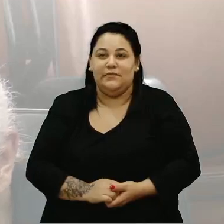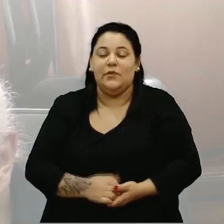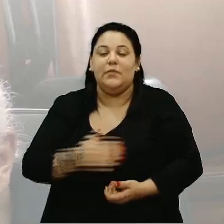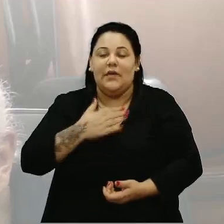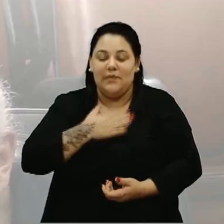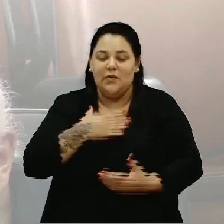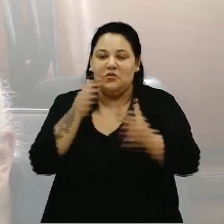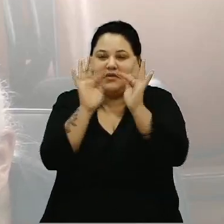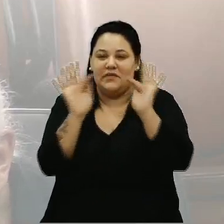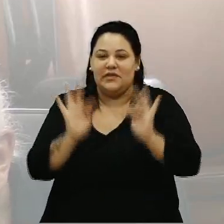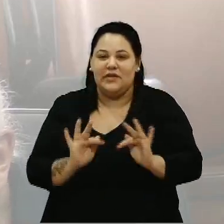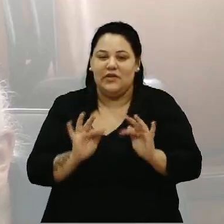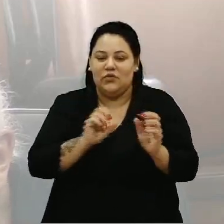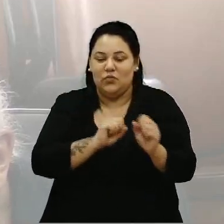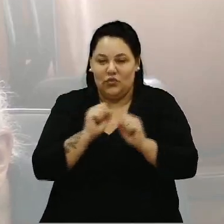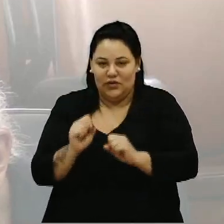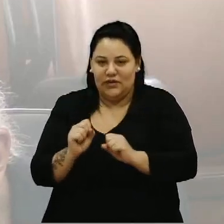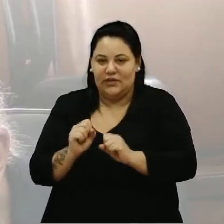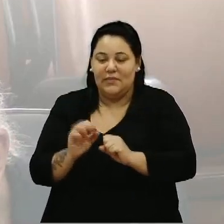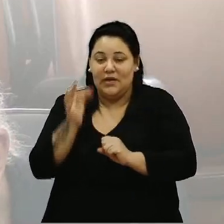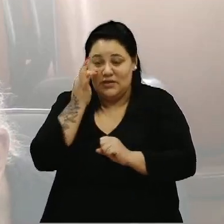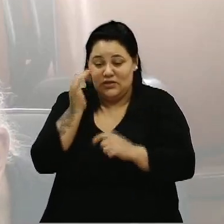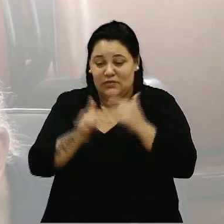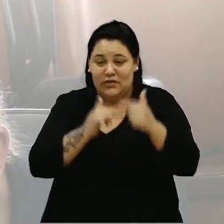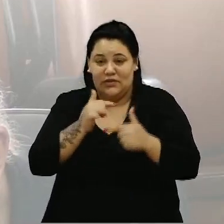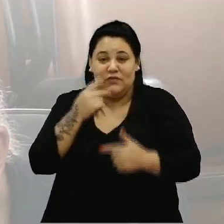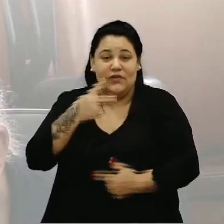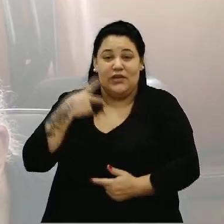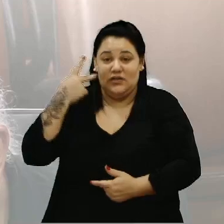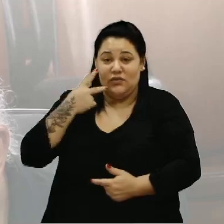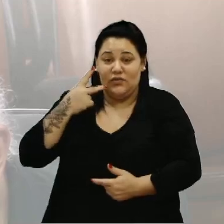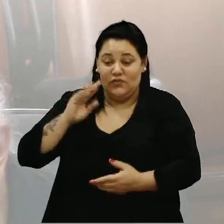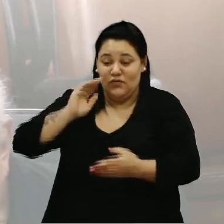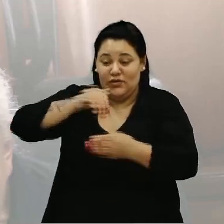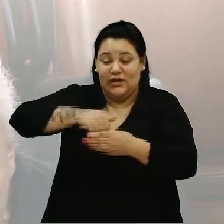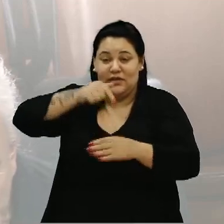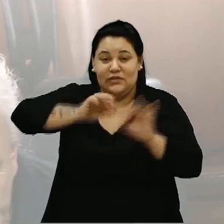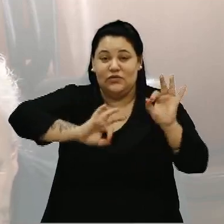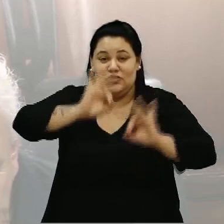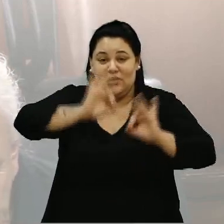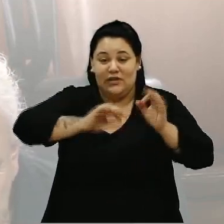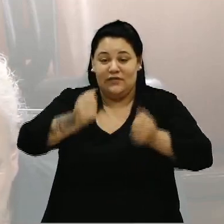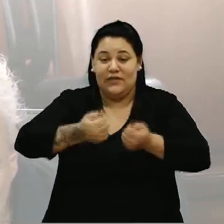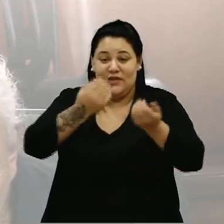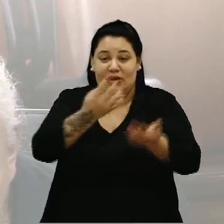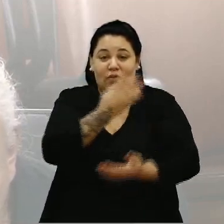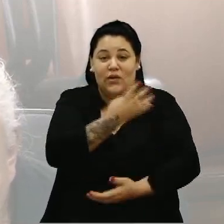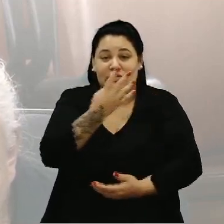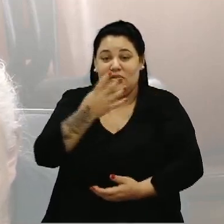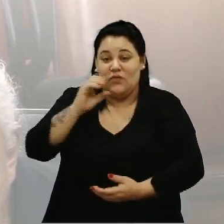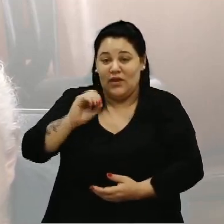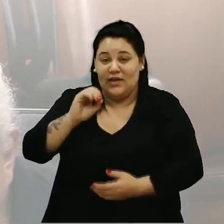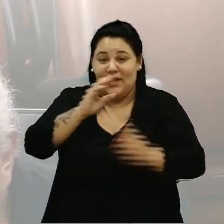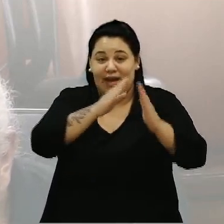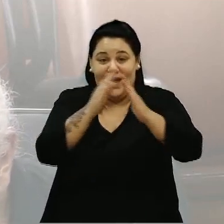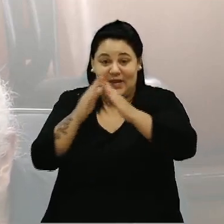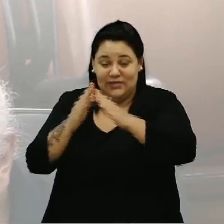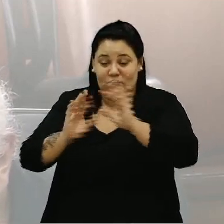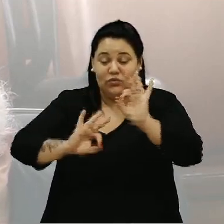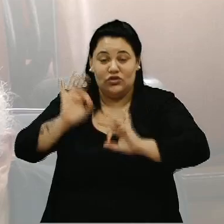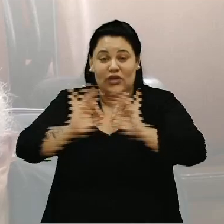alegria poder estar vereador e votar esse projeto, né, que vai entregar 440 residências, projeto que